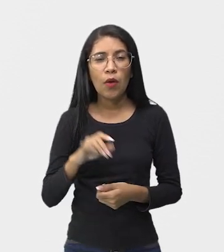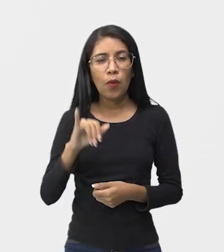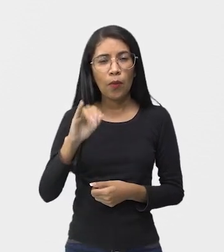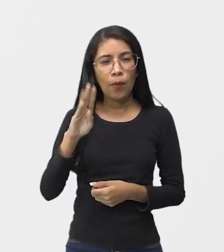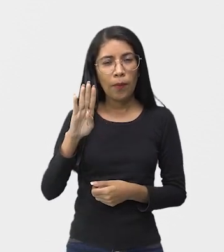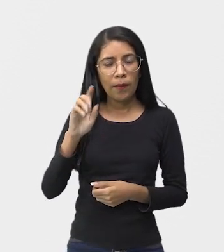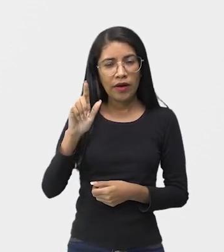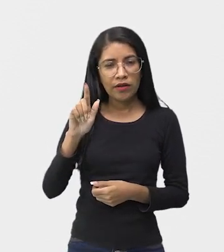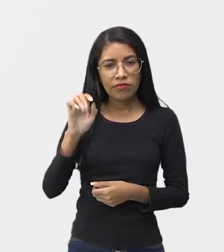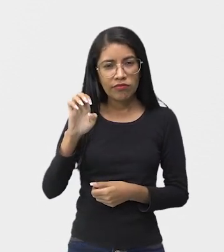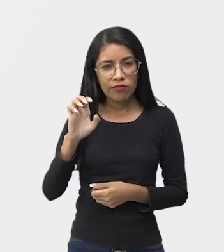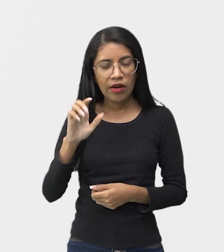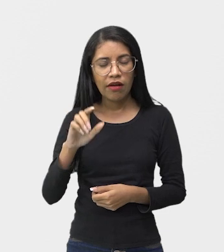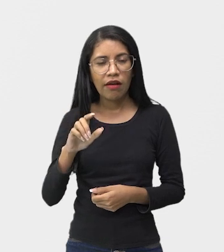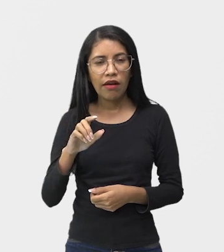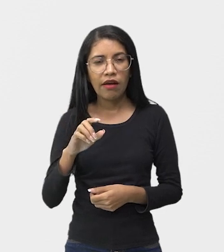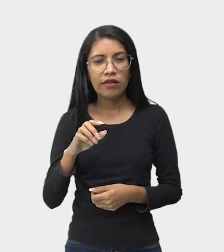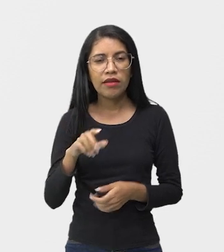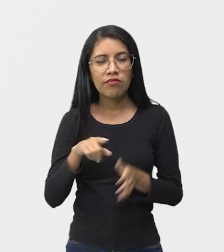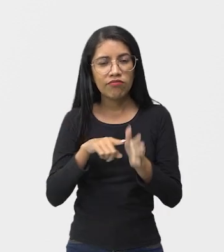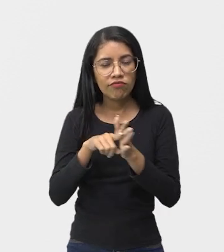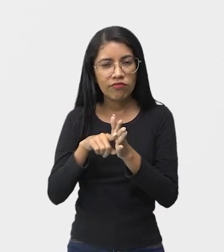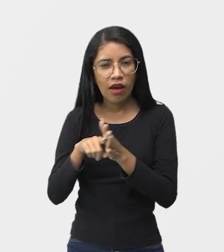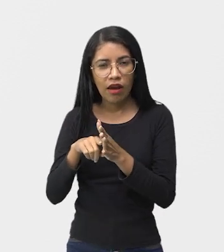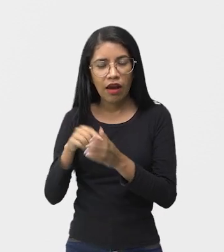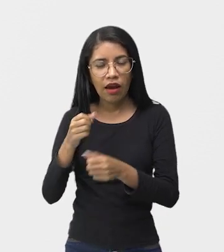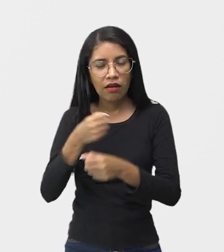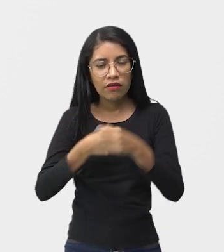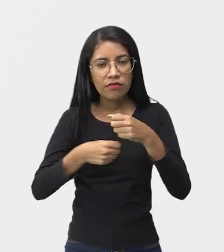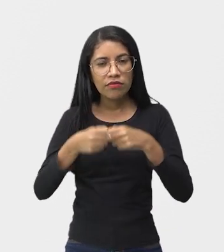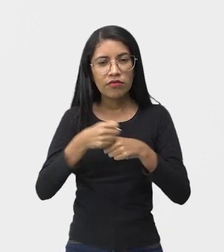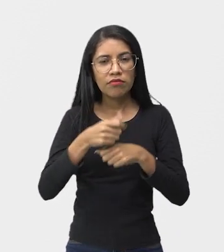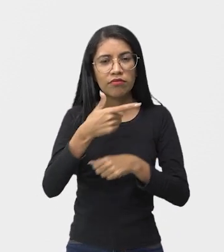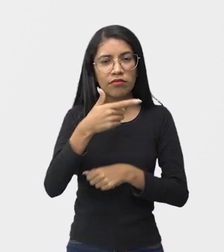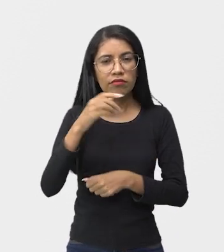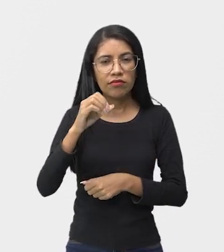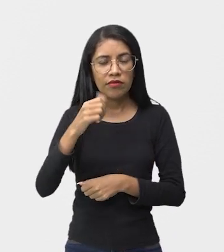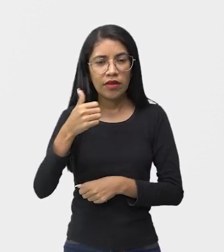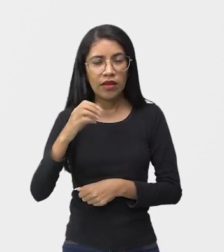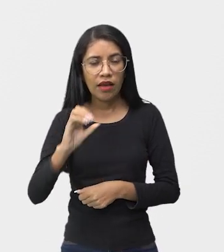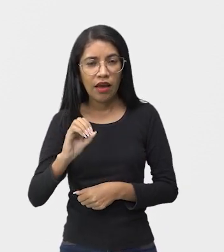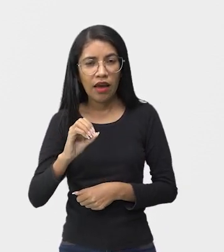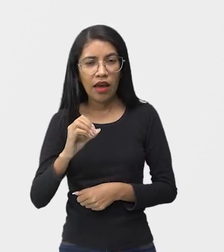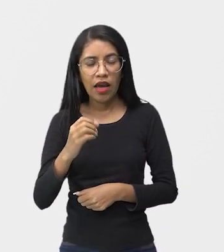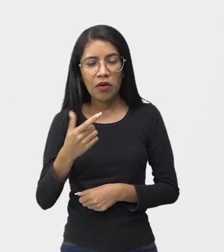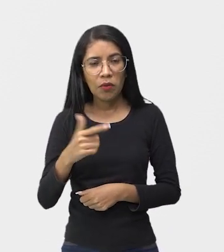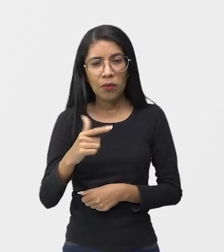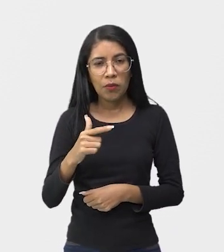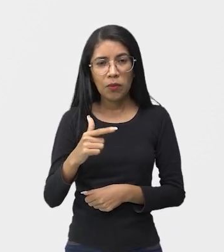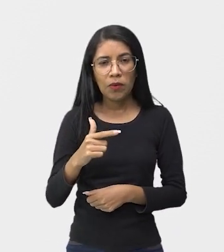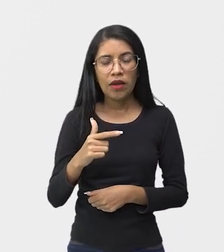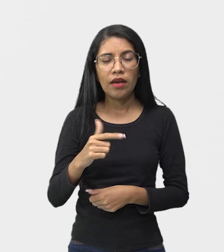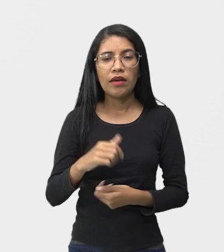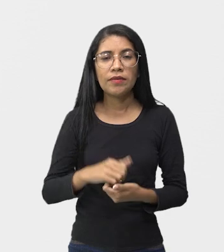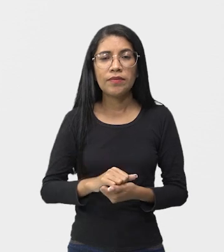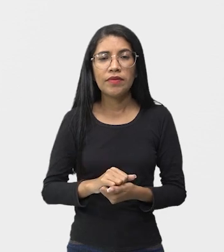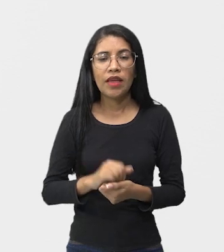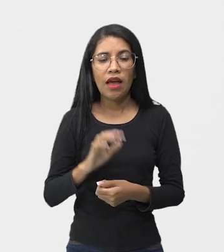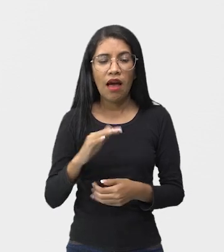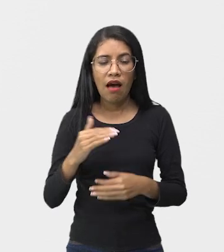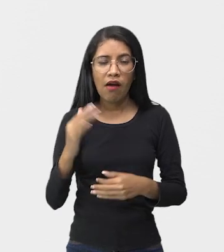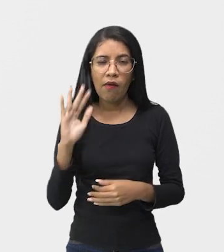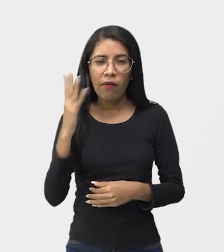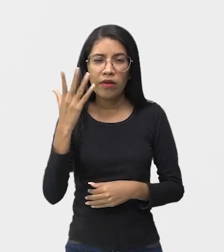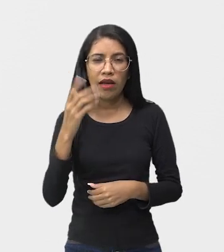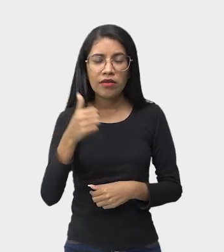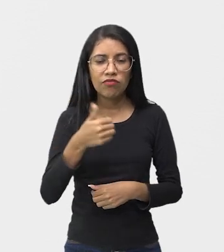do IBGE, né, do censo do IBGE de 2010, nós sabemos que não aconteceu, que o censo acontece